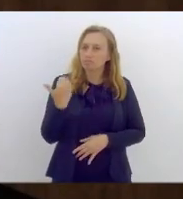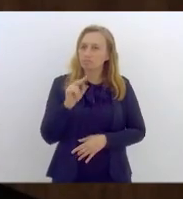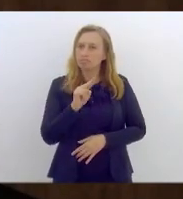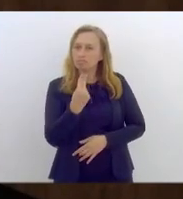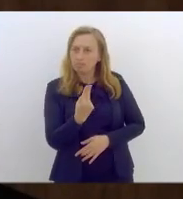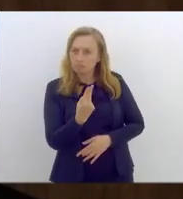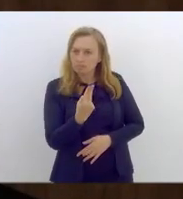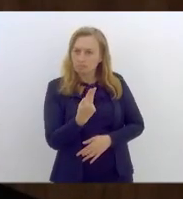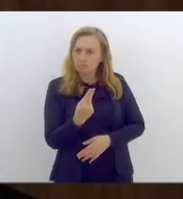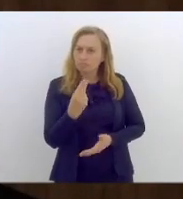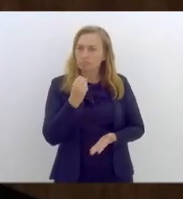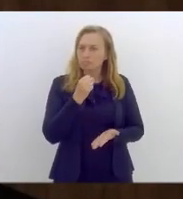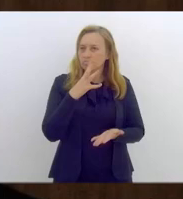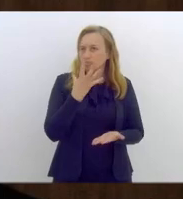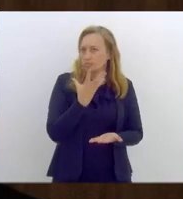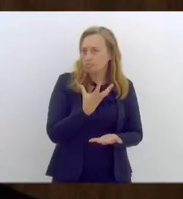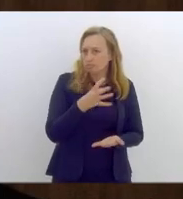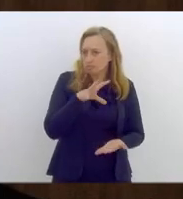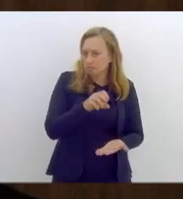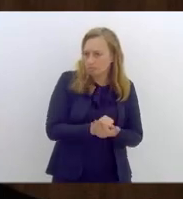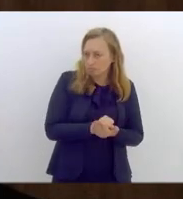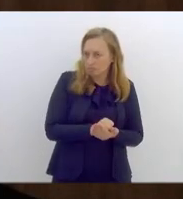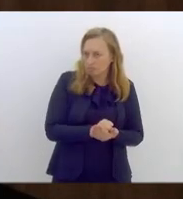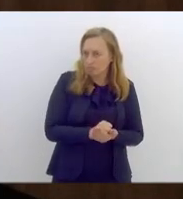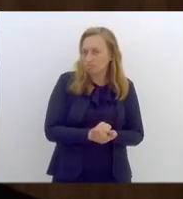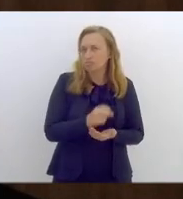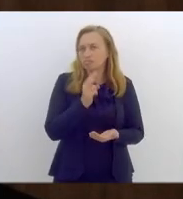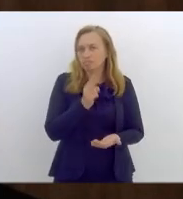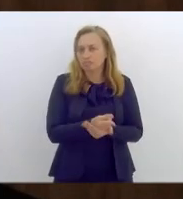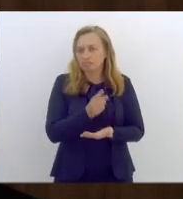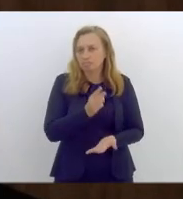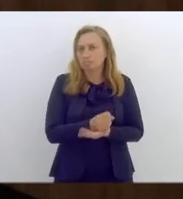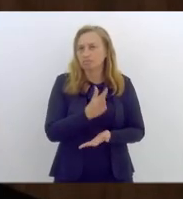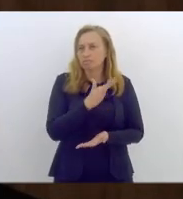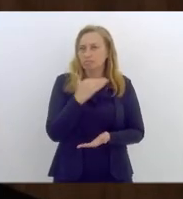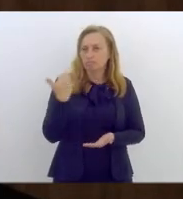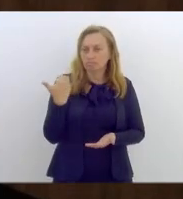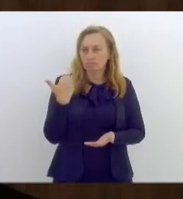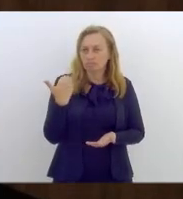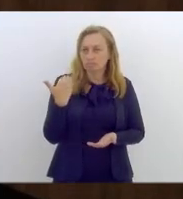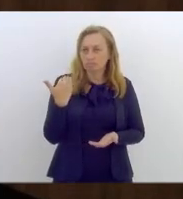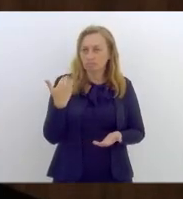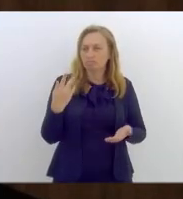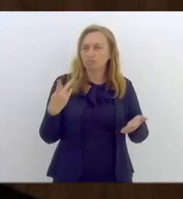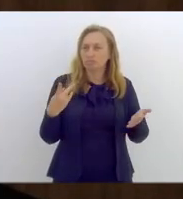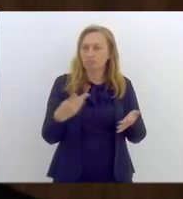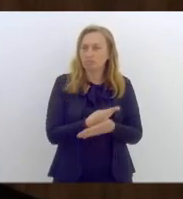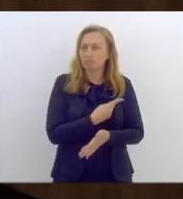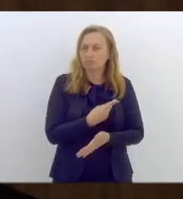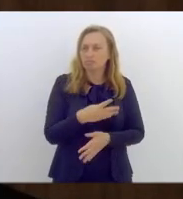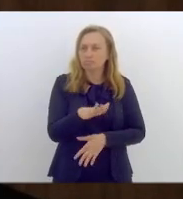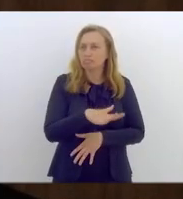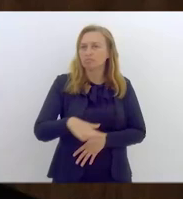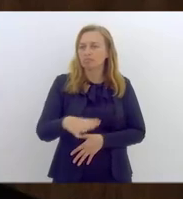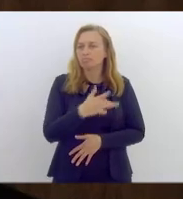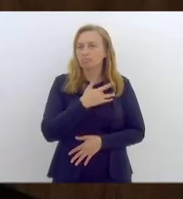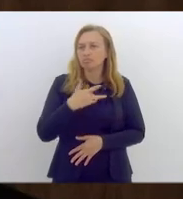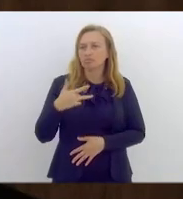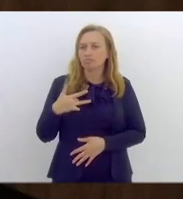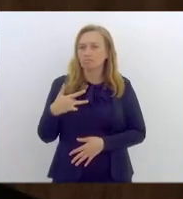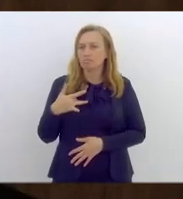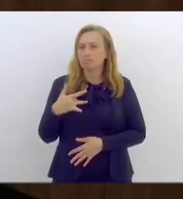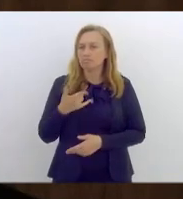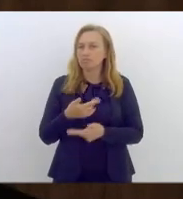de um óbito registrado porque embora o falecimento se dê na unidade de saúde é